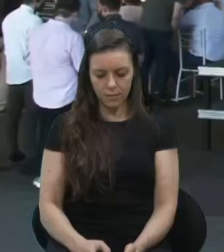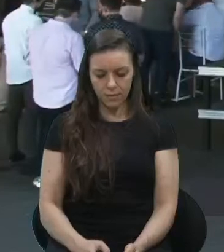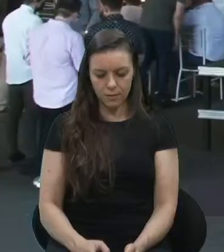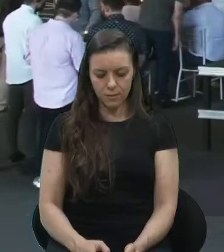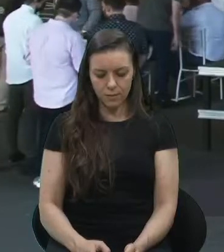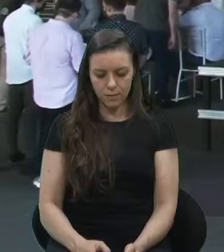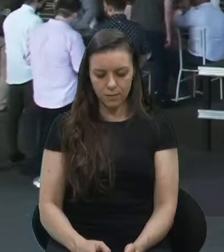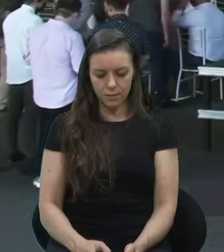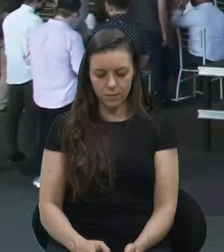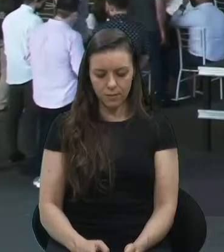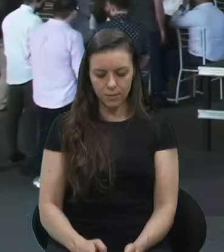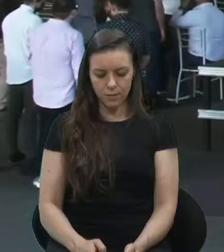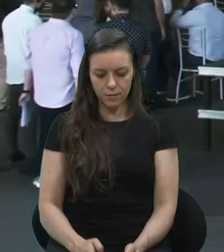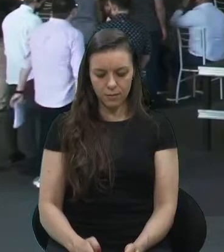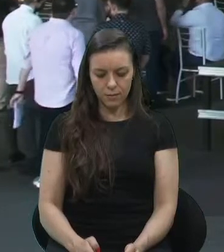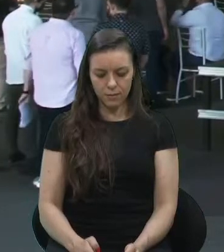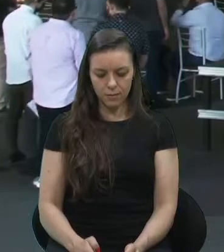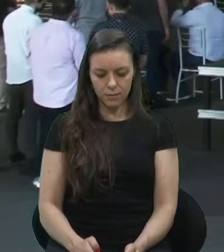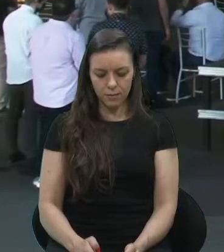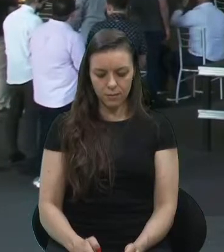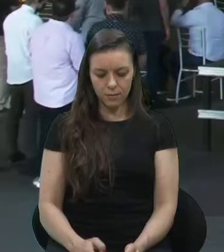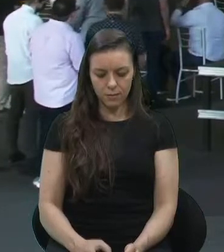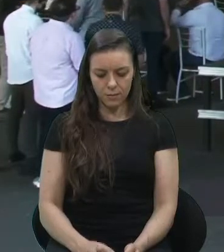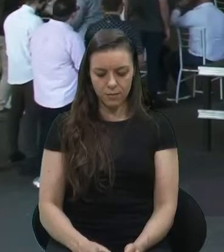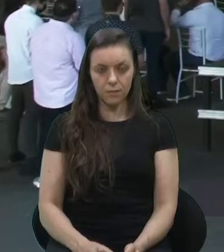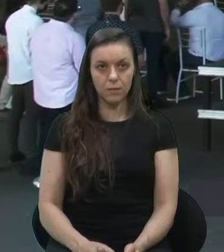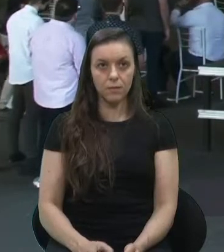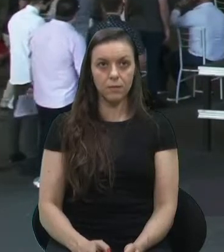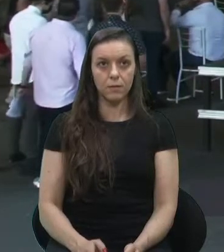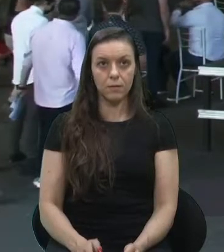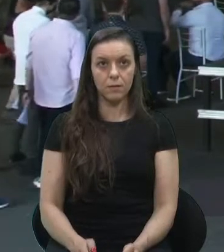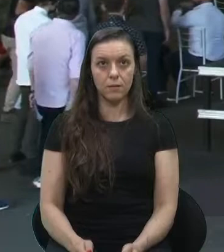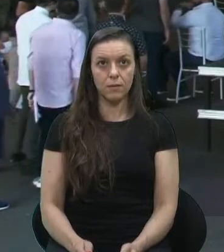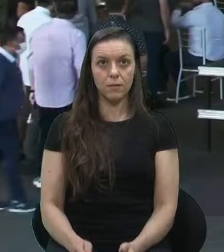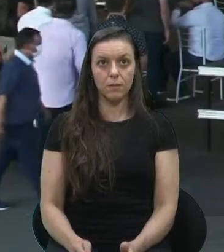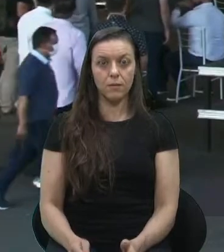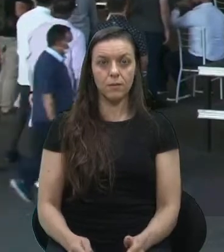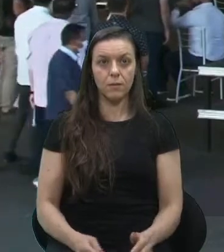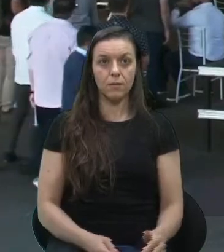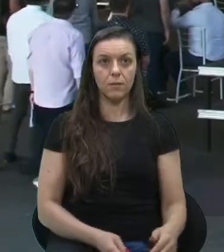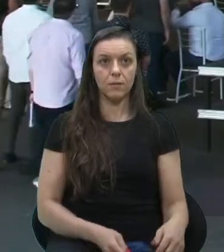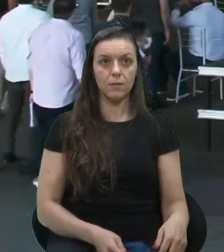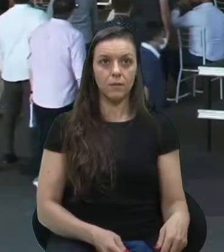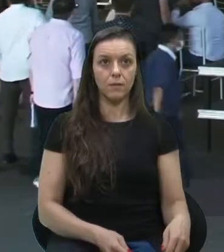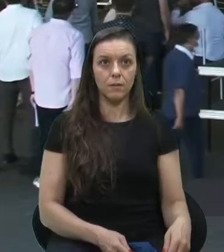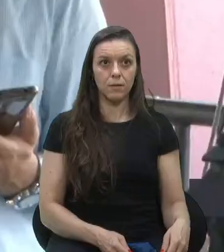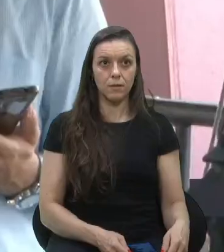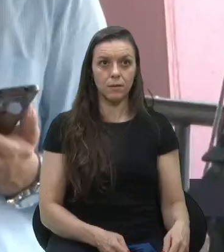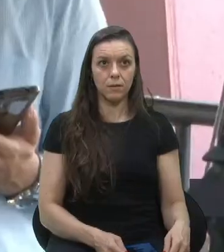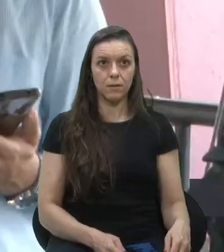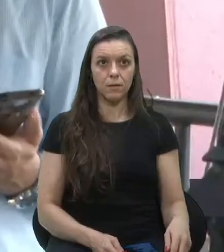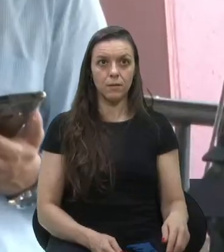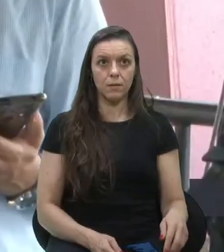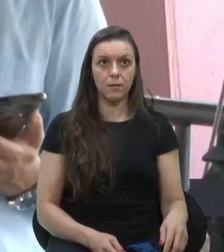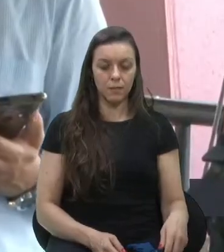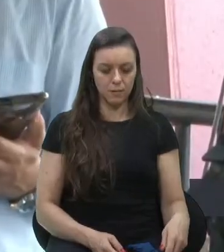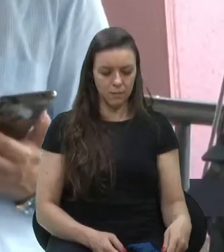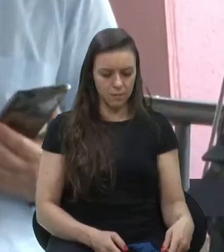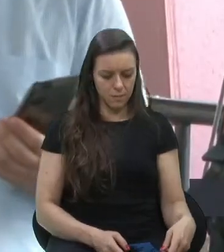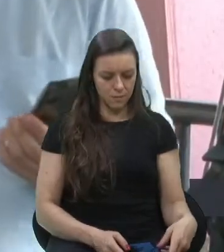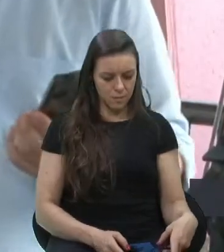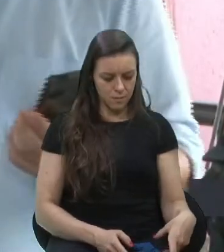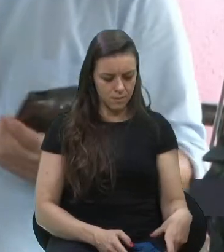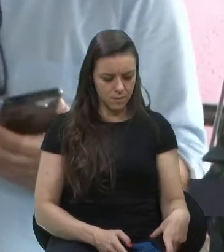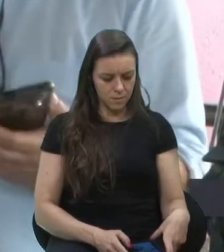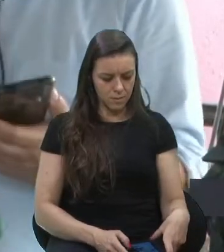E aí Oi boa tarde senhora Presidente colegas vereadores e vereadoras